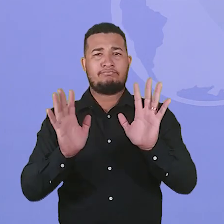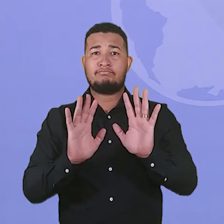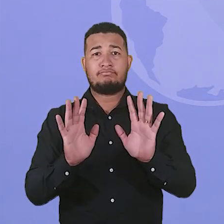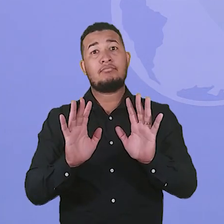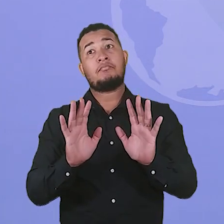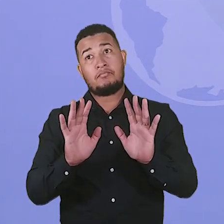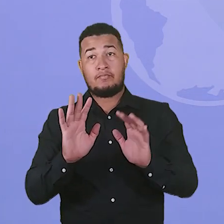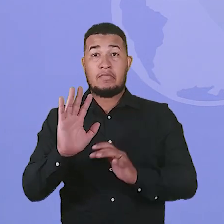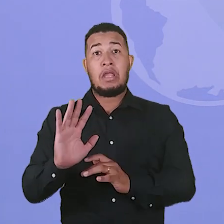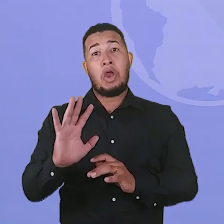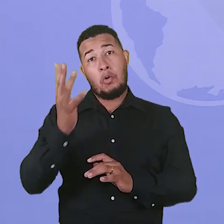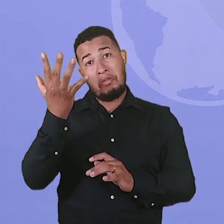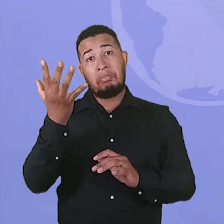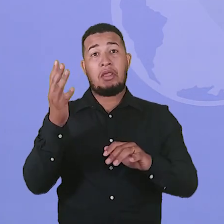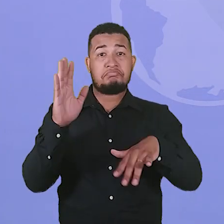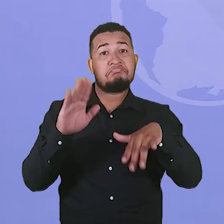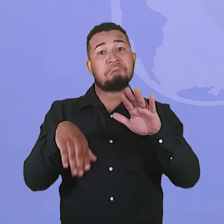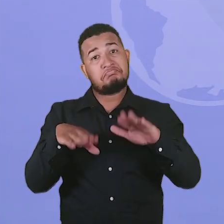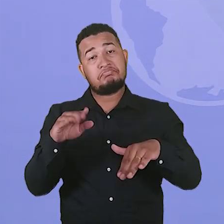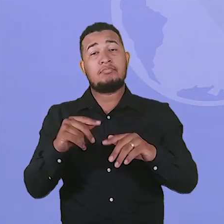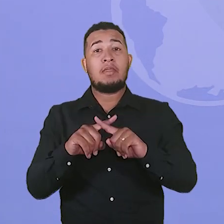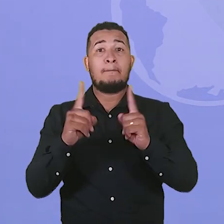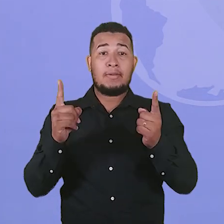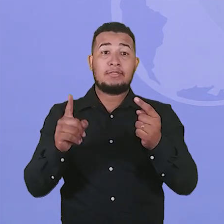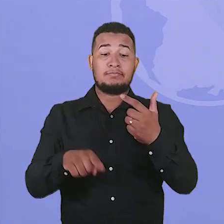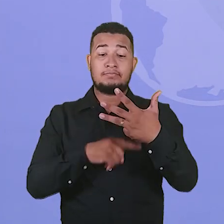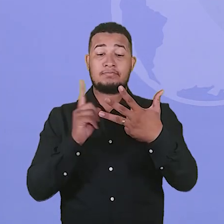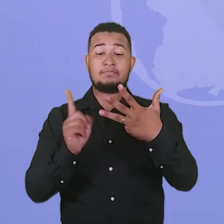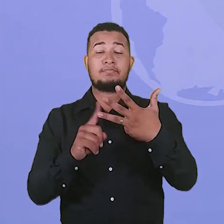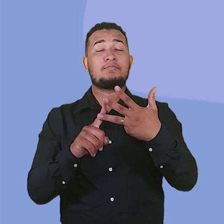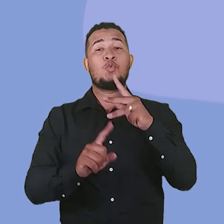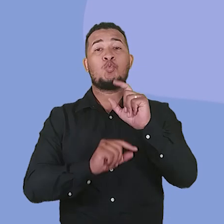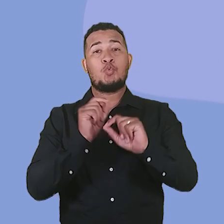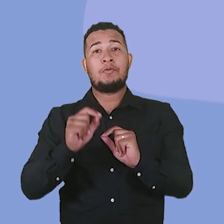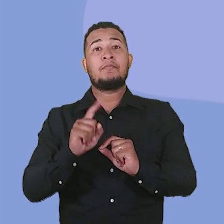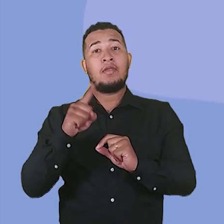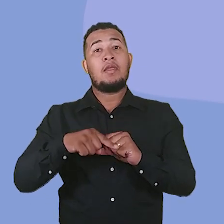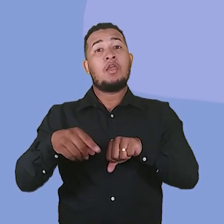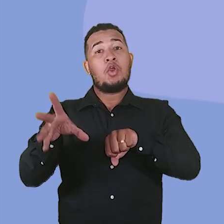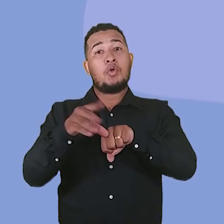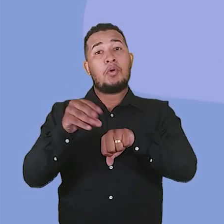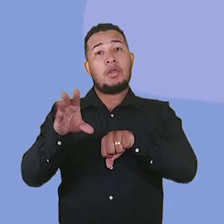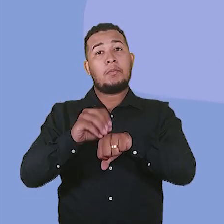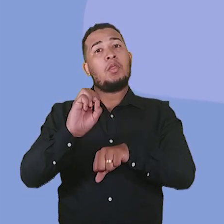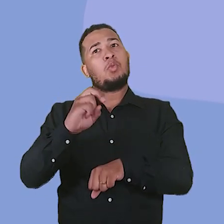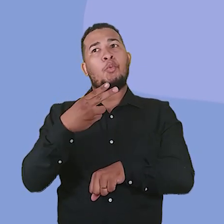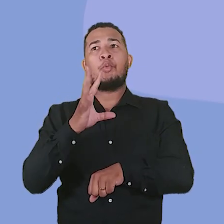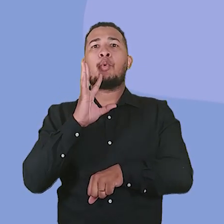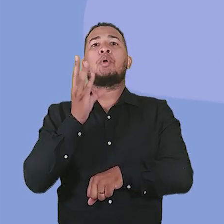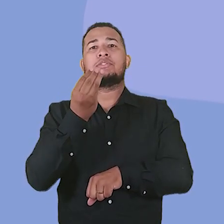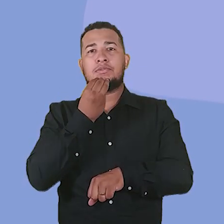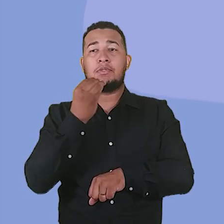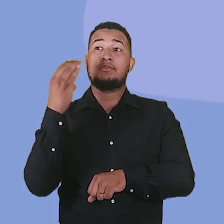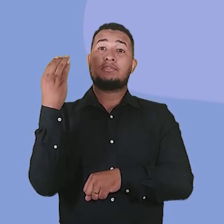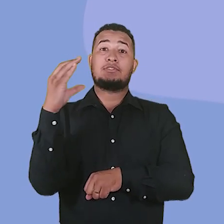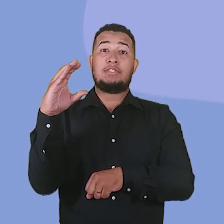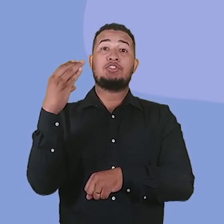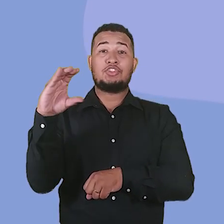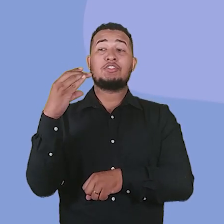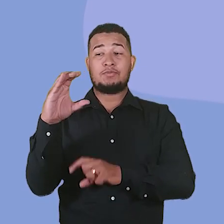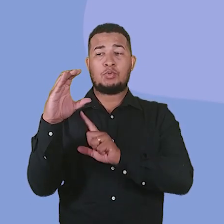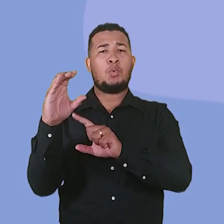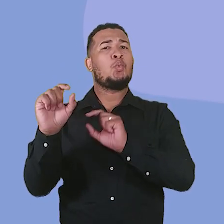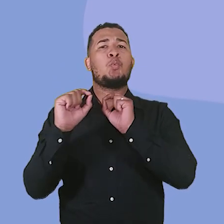si, embora isso possa acontecer. Por último aí, nós temos o conhecimento científico. O